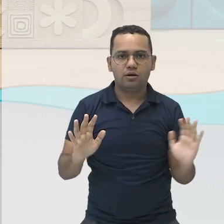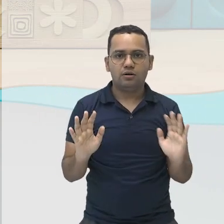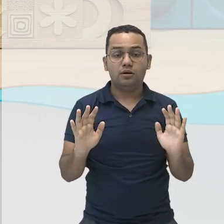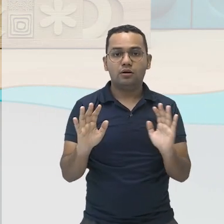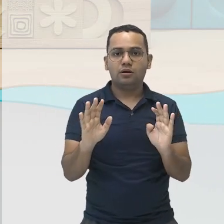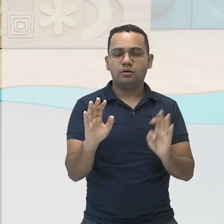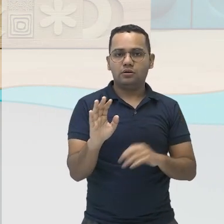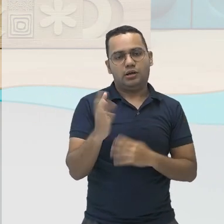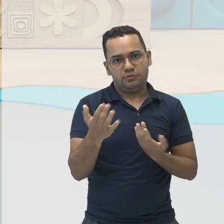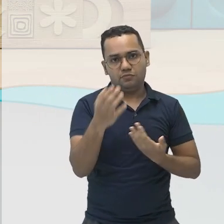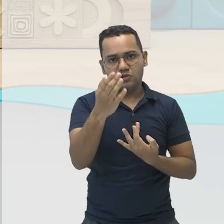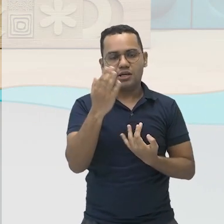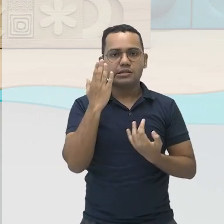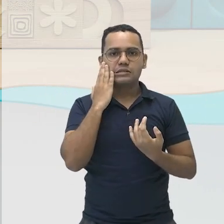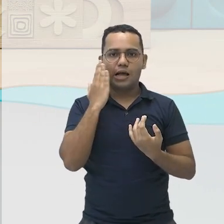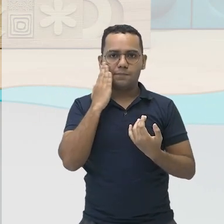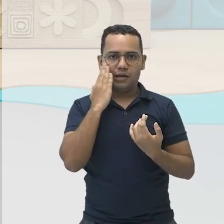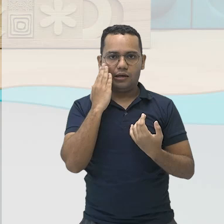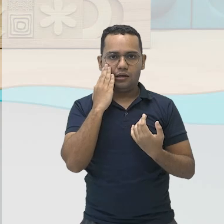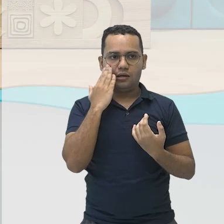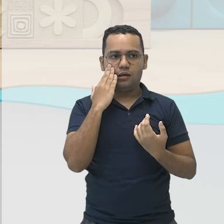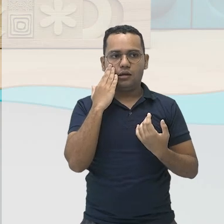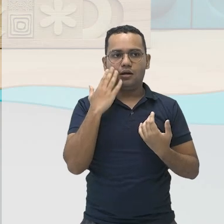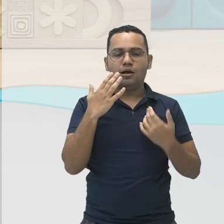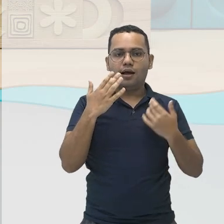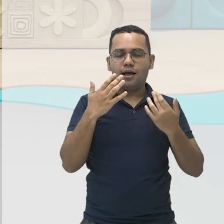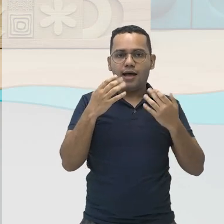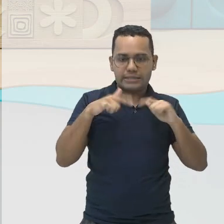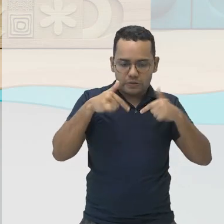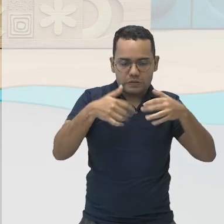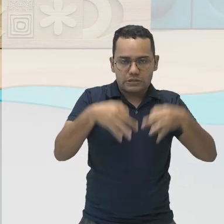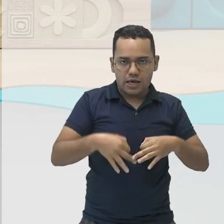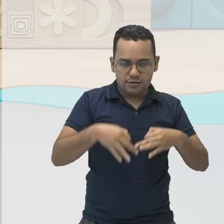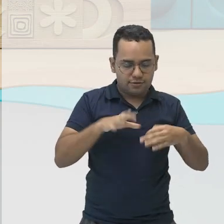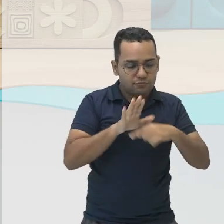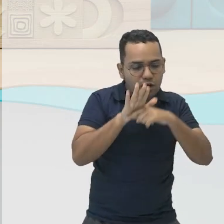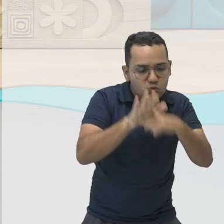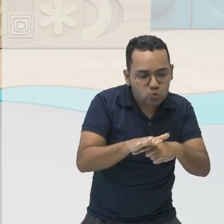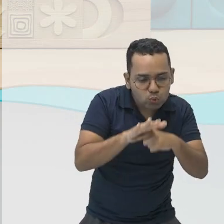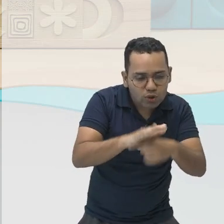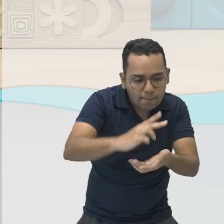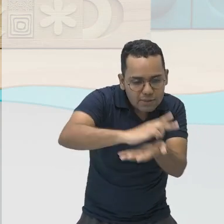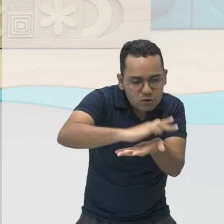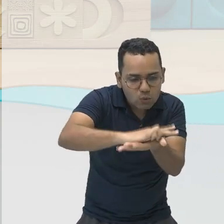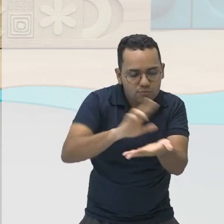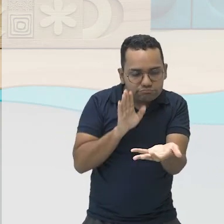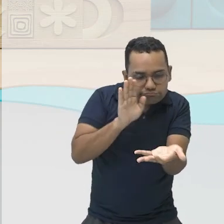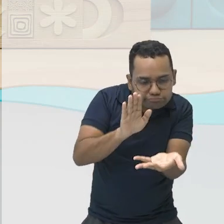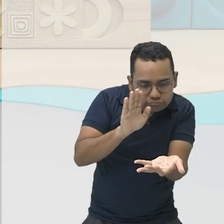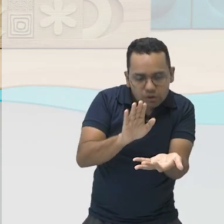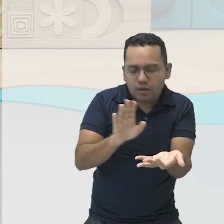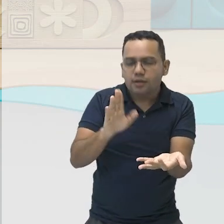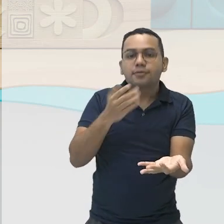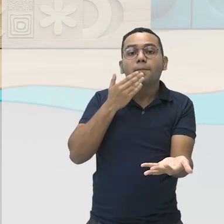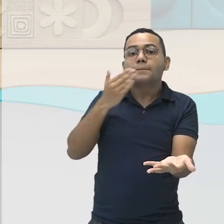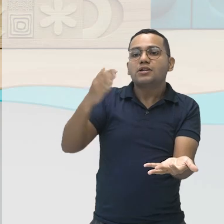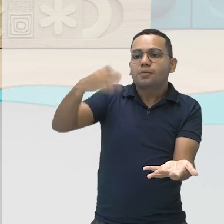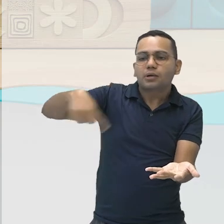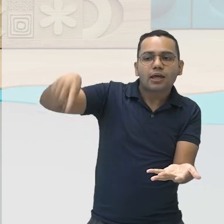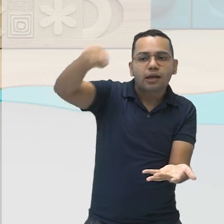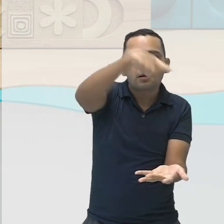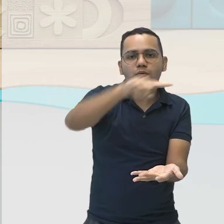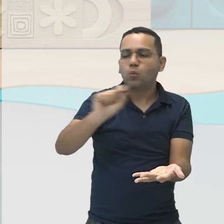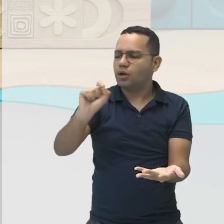quê? Impedir essa aglomeração em cima da vítima, tentando sempre manter o ambiente ali organizado, né, e